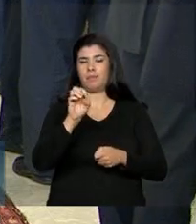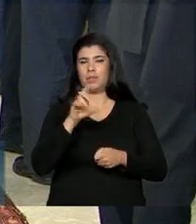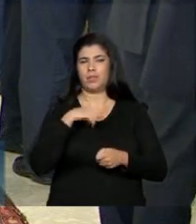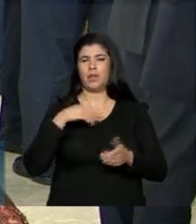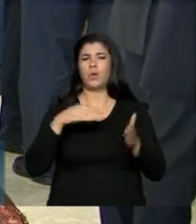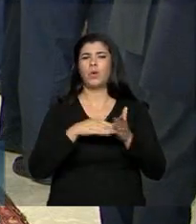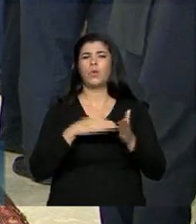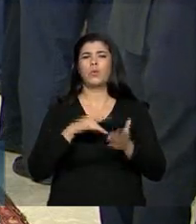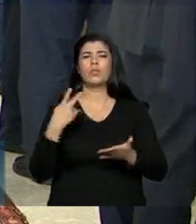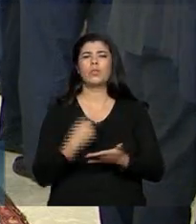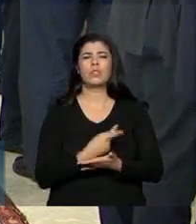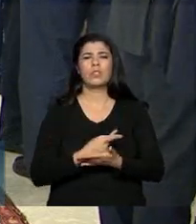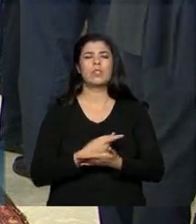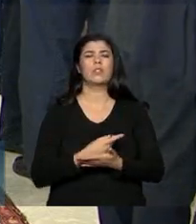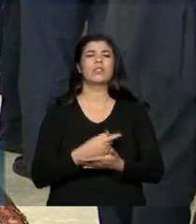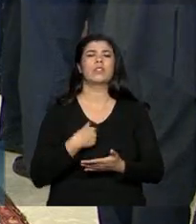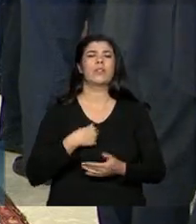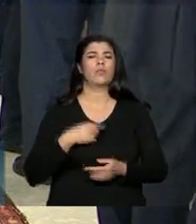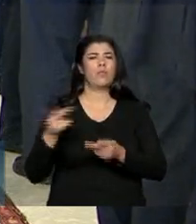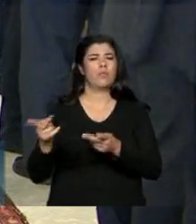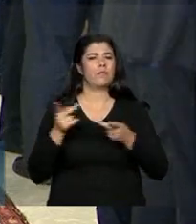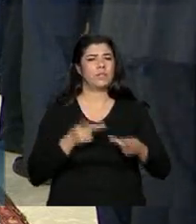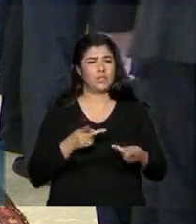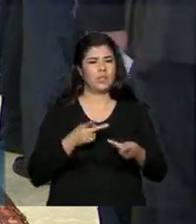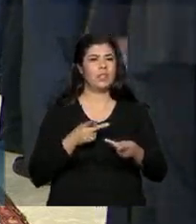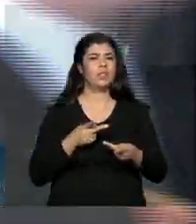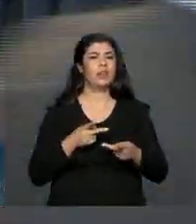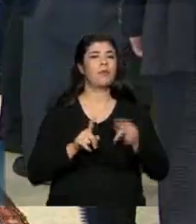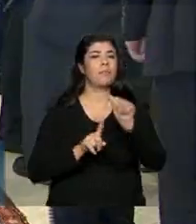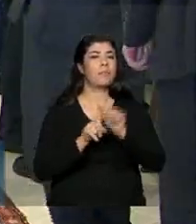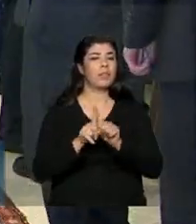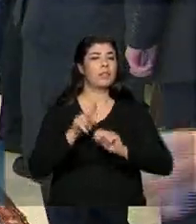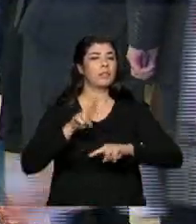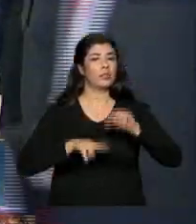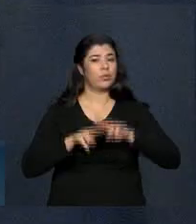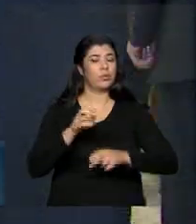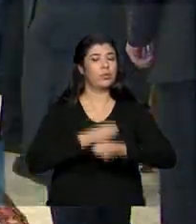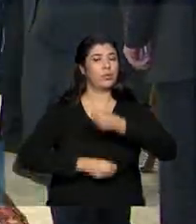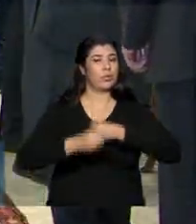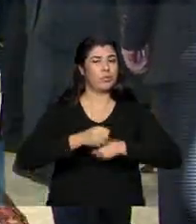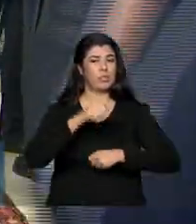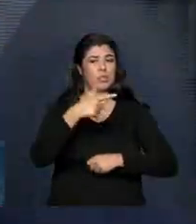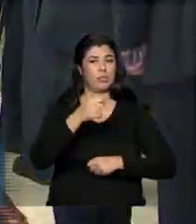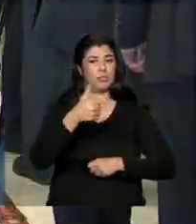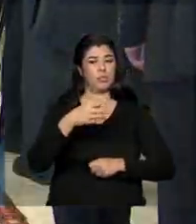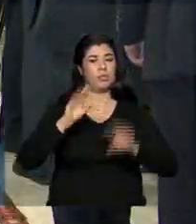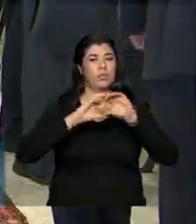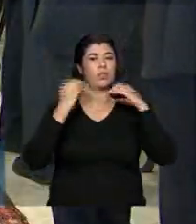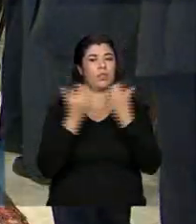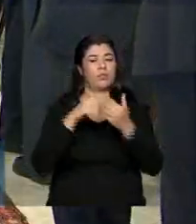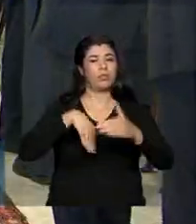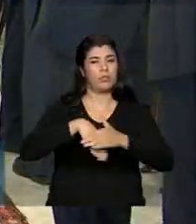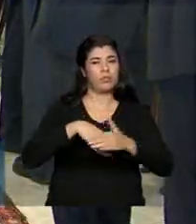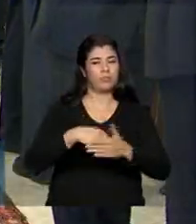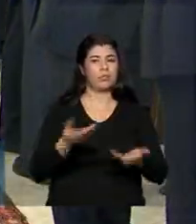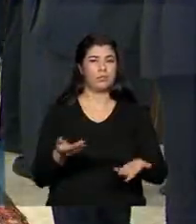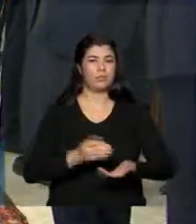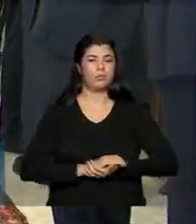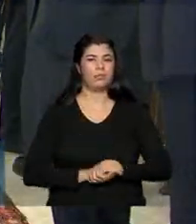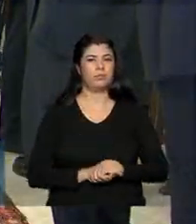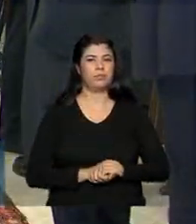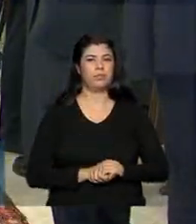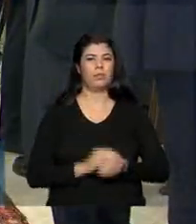última vez que a chanceler veio ao Brasil foi em junho de 2014, durante a Copa do Mundo. Senhoras e